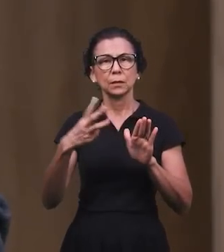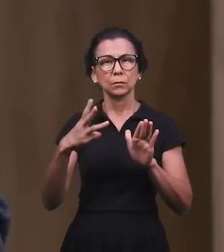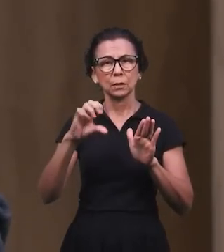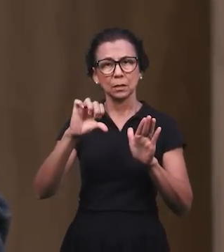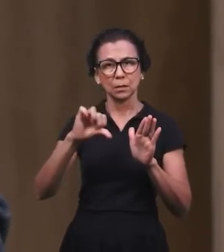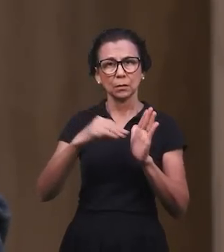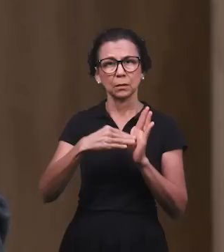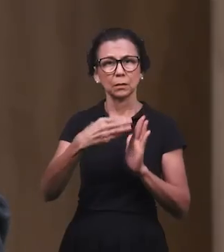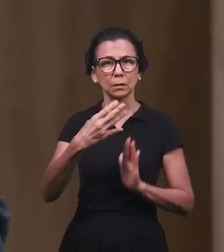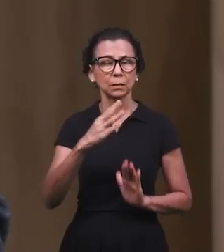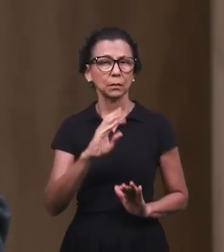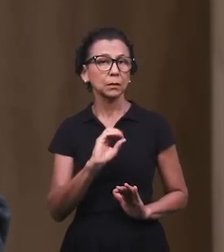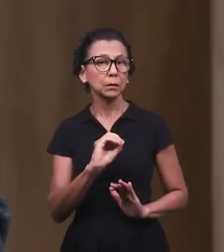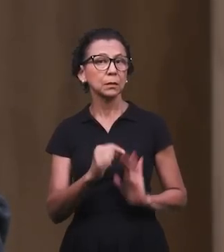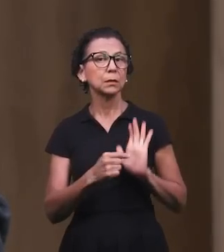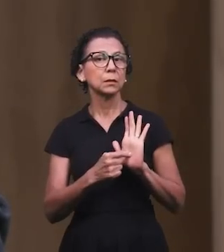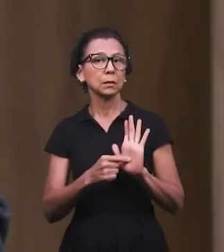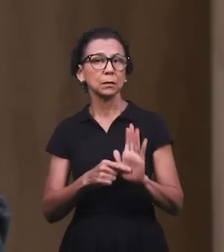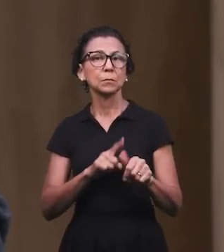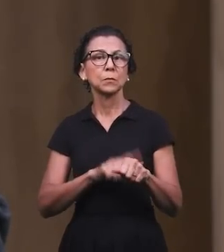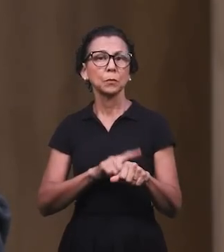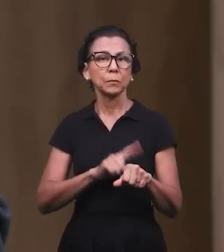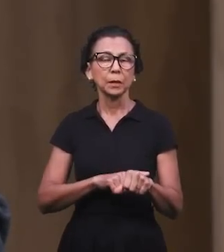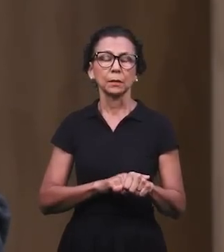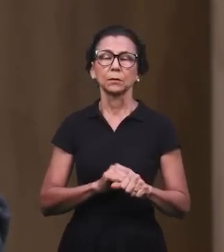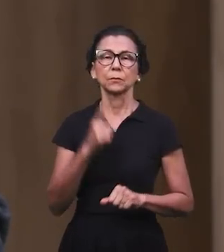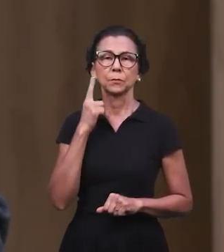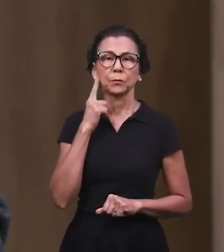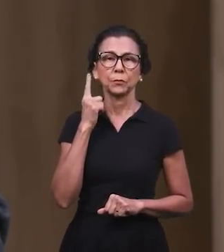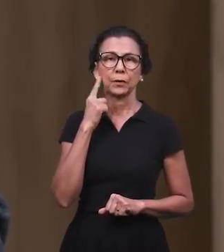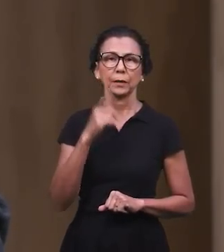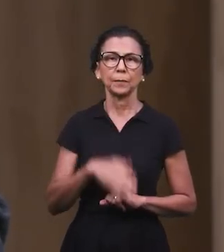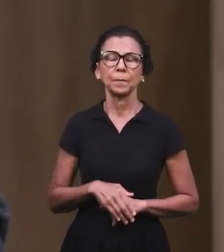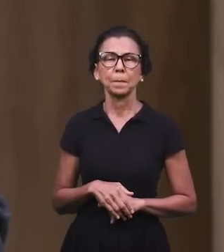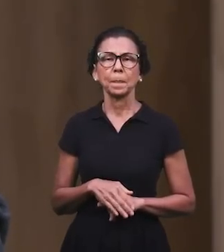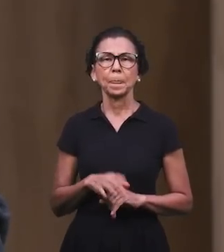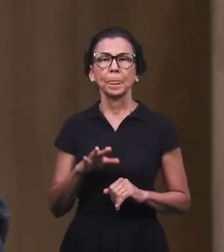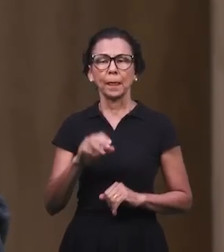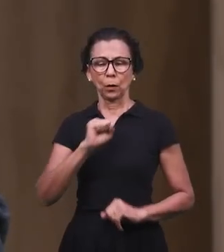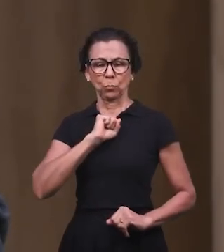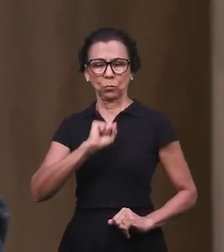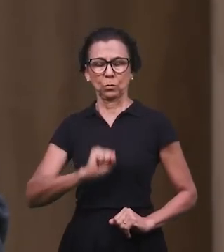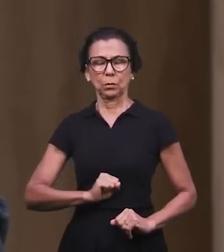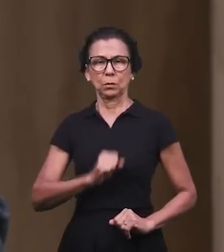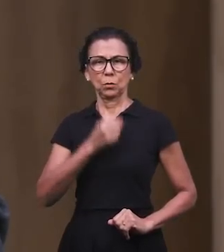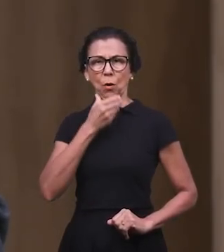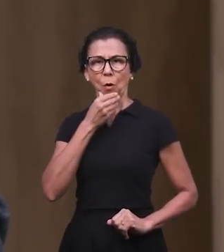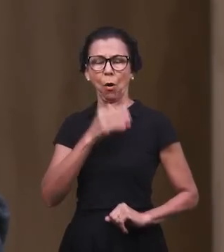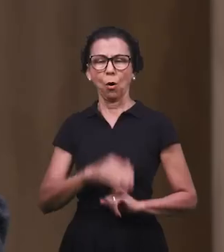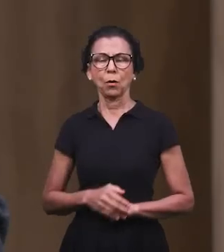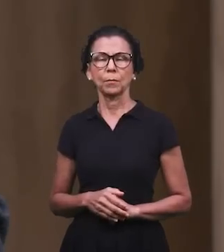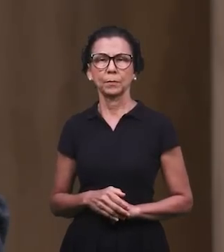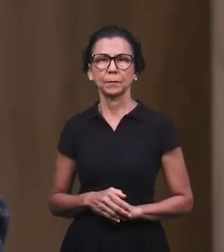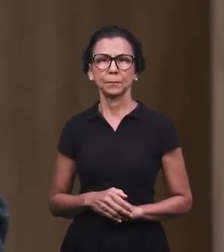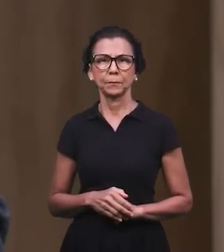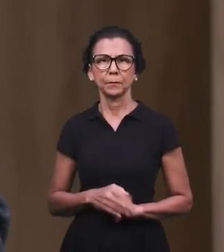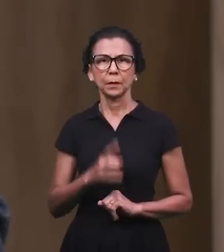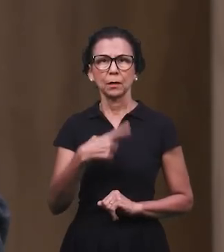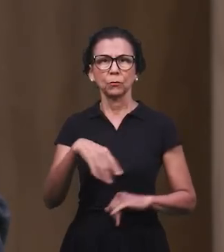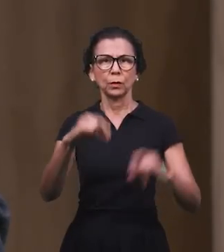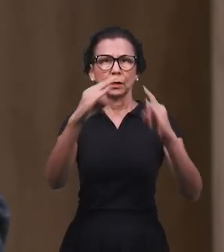assim: Isadoc, o sacerdote, tomou o vaso do azeite do tabernáculo e ungiu a Salomão.